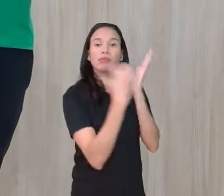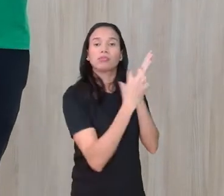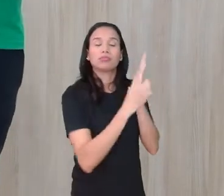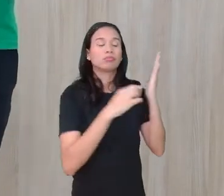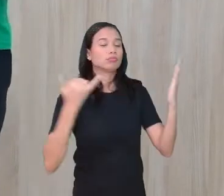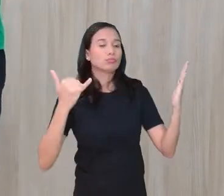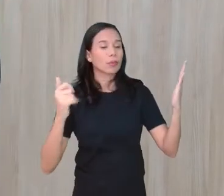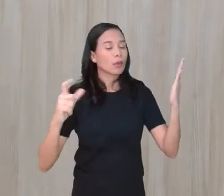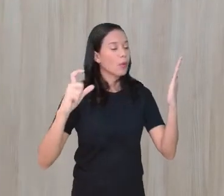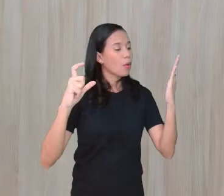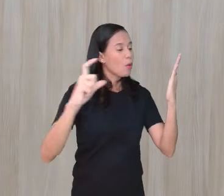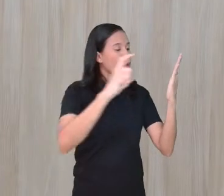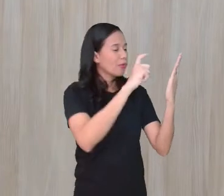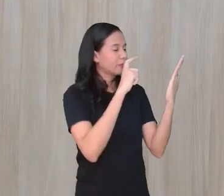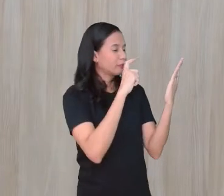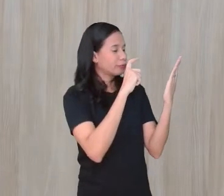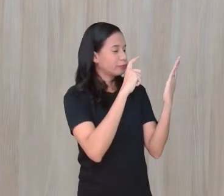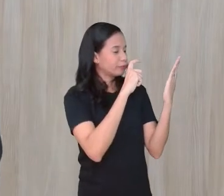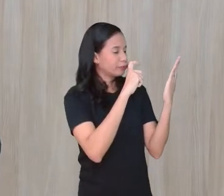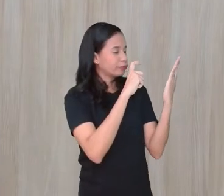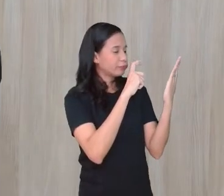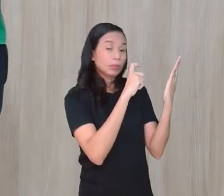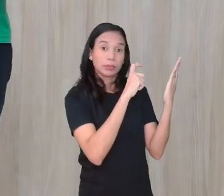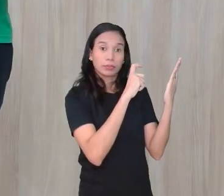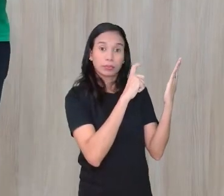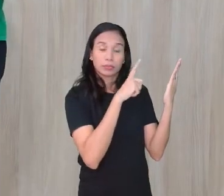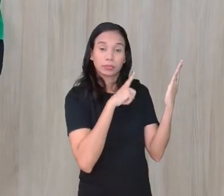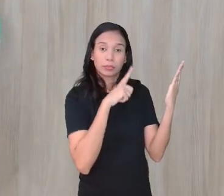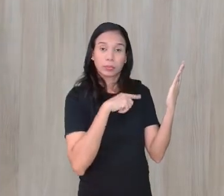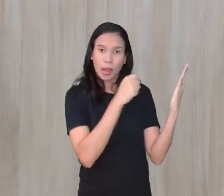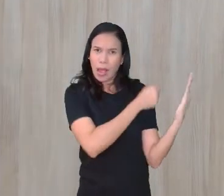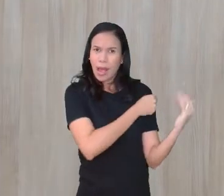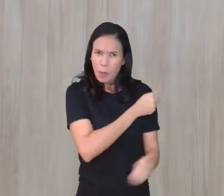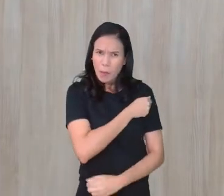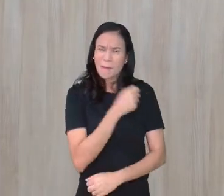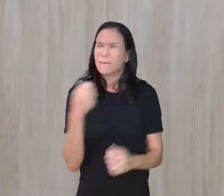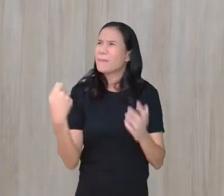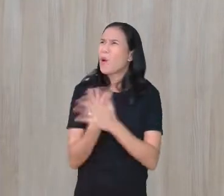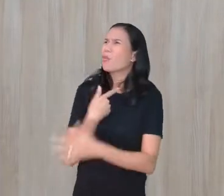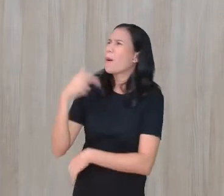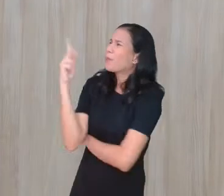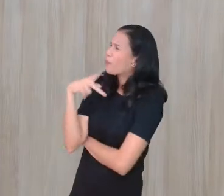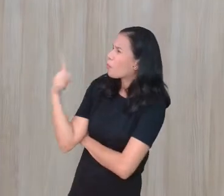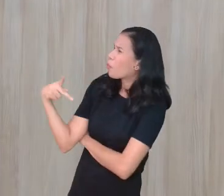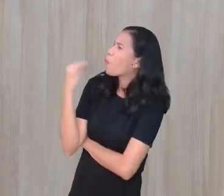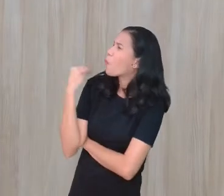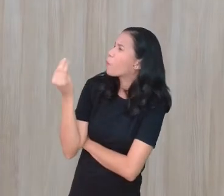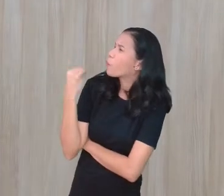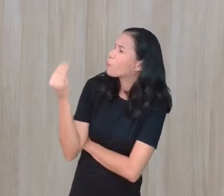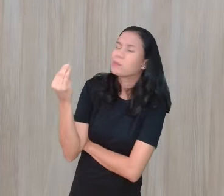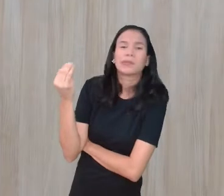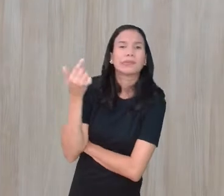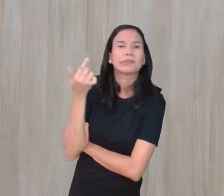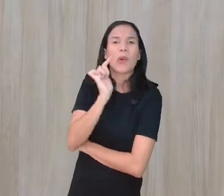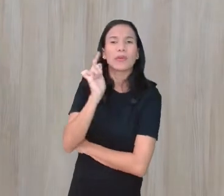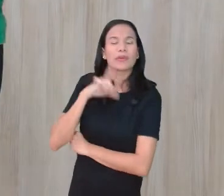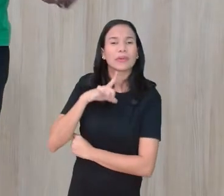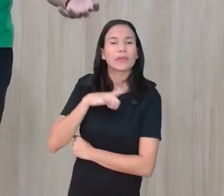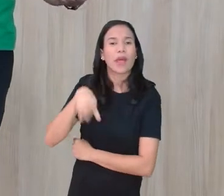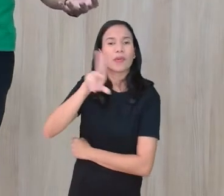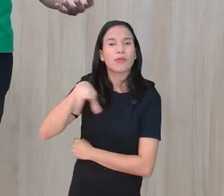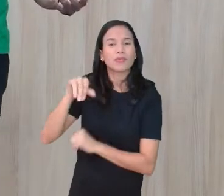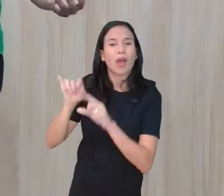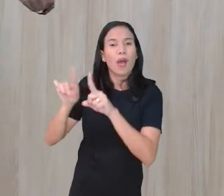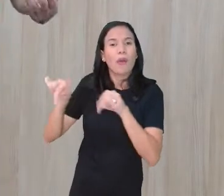vai colocar na câmera do seu celular, tá? Muitos alunos ainda perguntam, né? Pedro, como é que eu faço aí para trazer esse